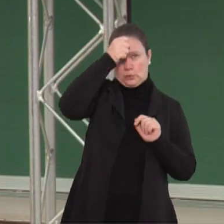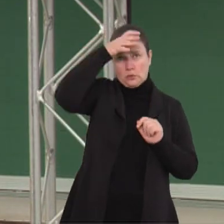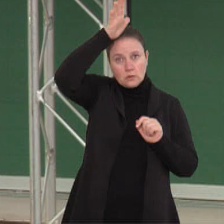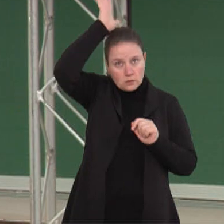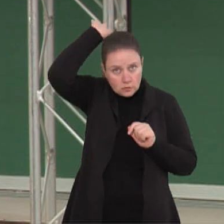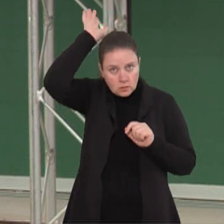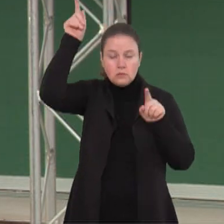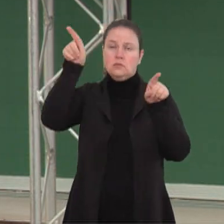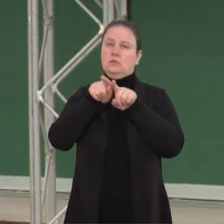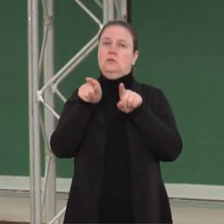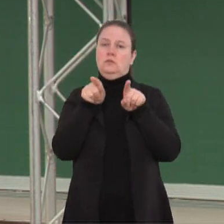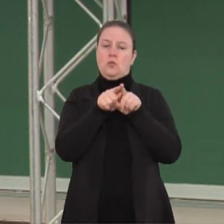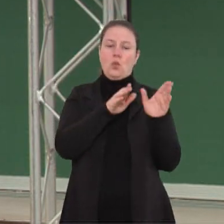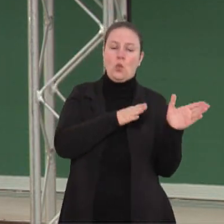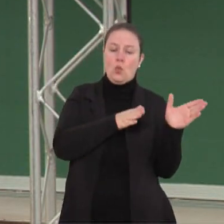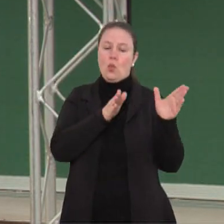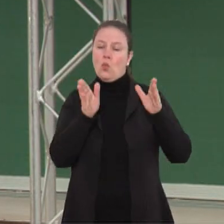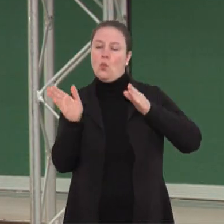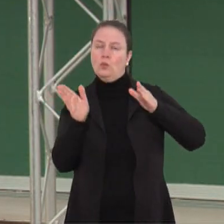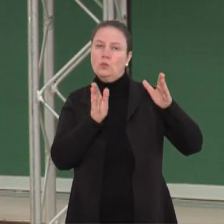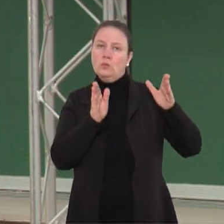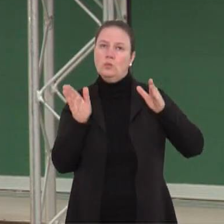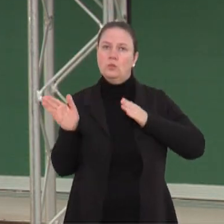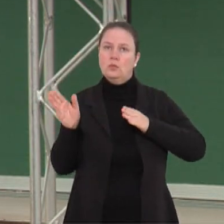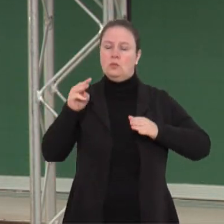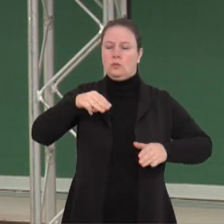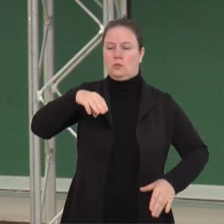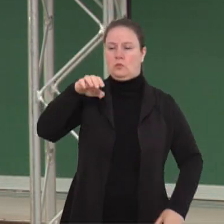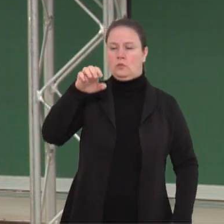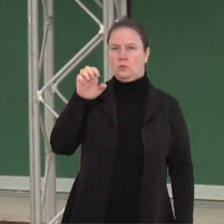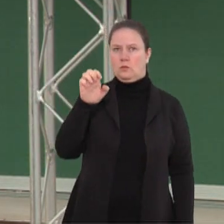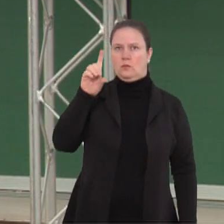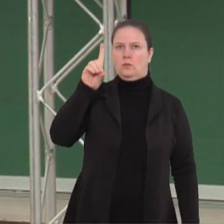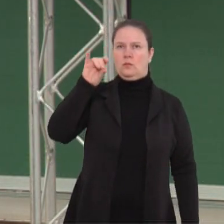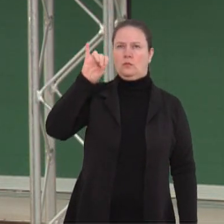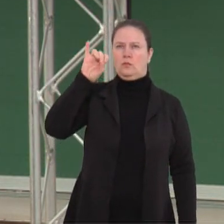o período medieval, está o tempo